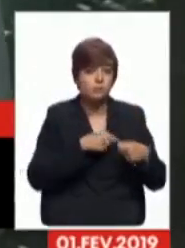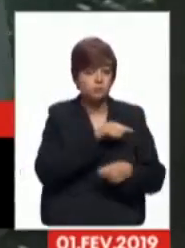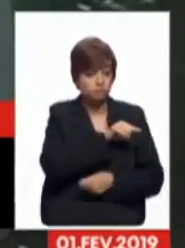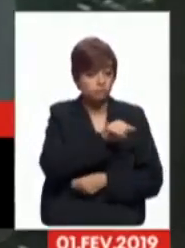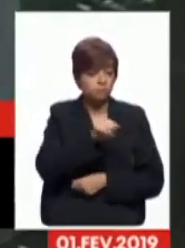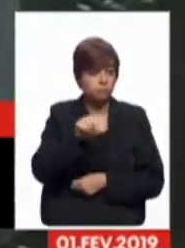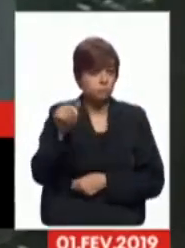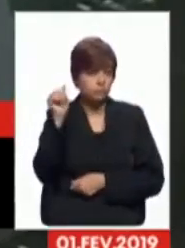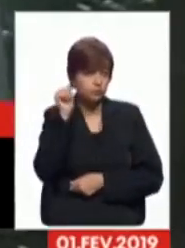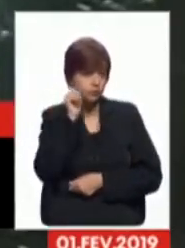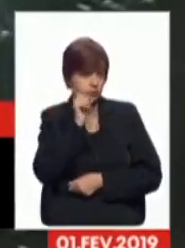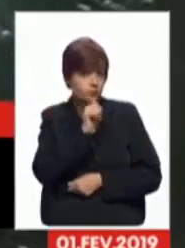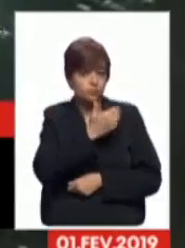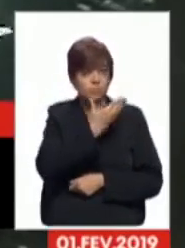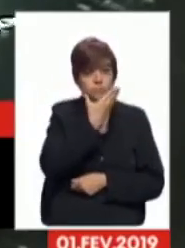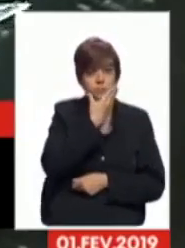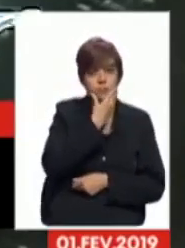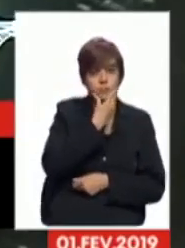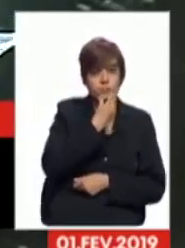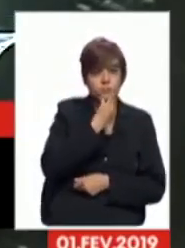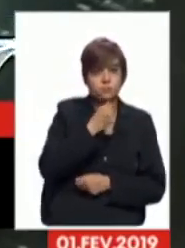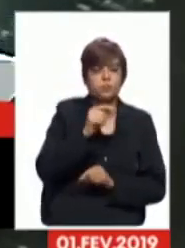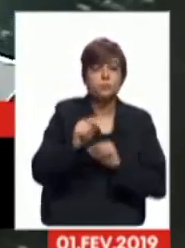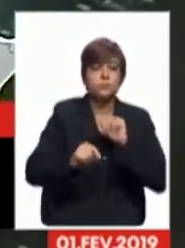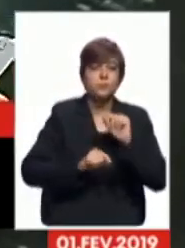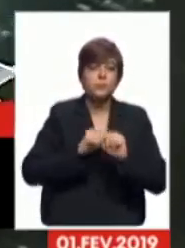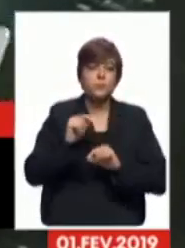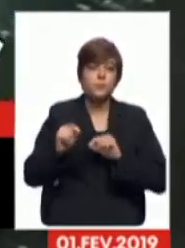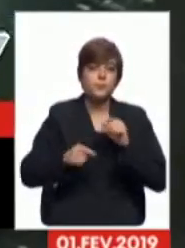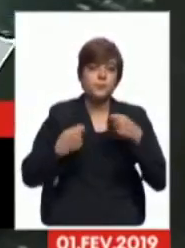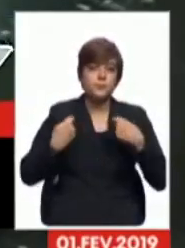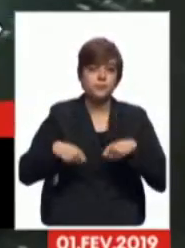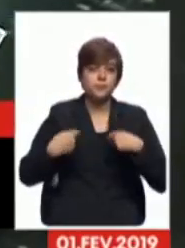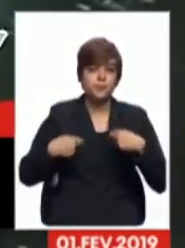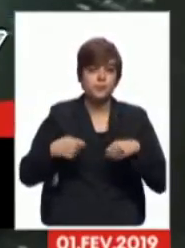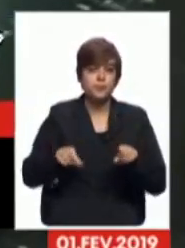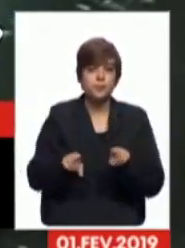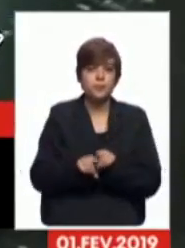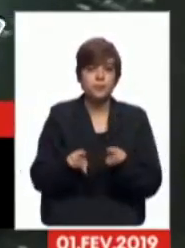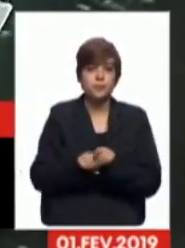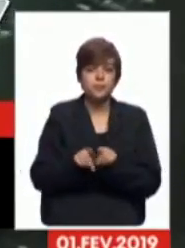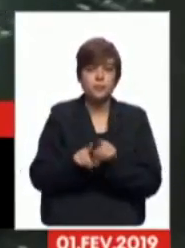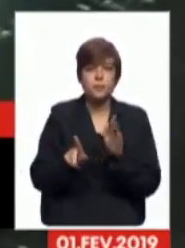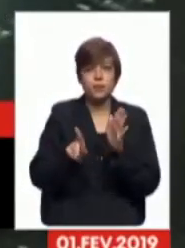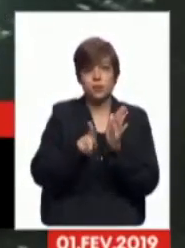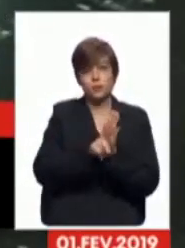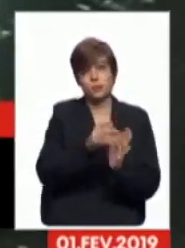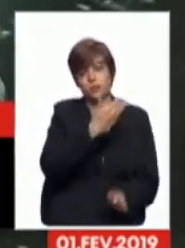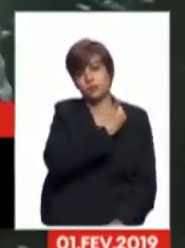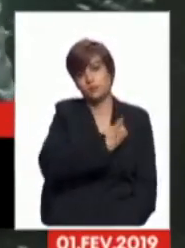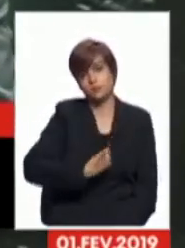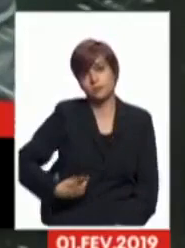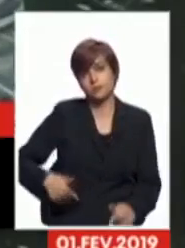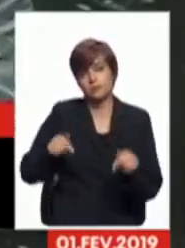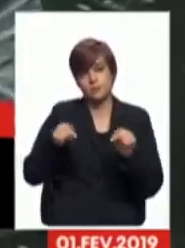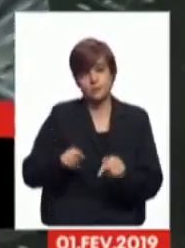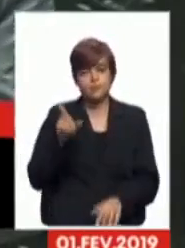e senhoras as ações e a realidade do governo do Estado de Minas